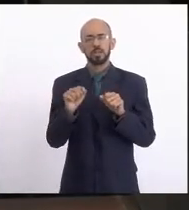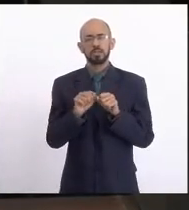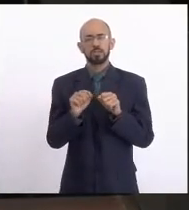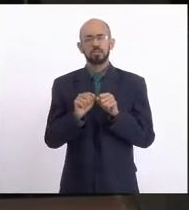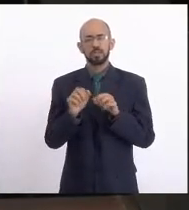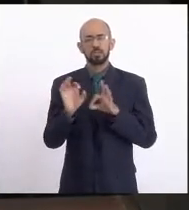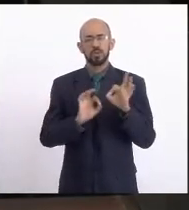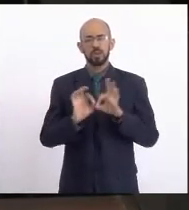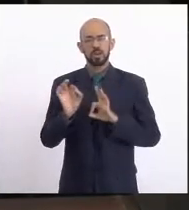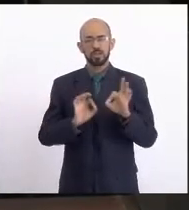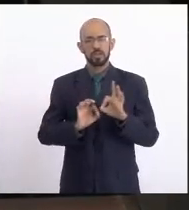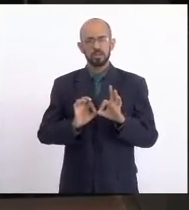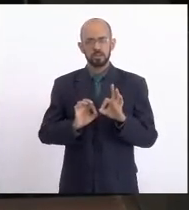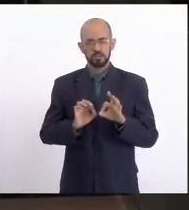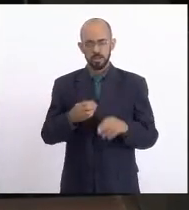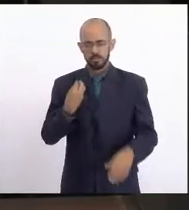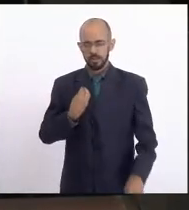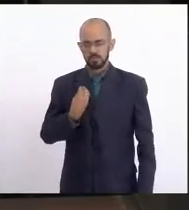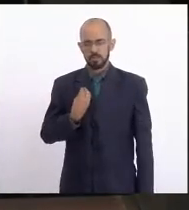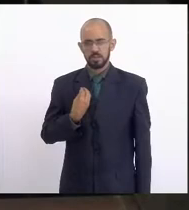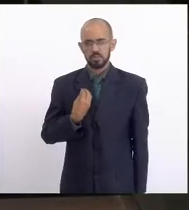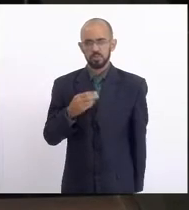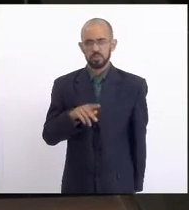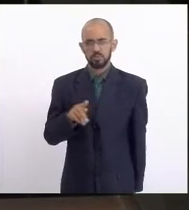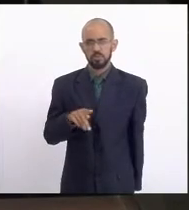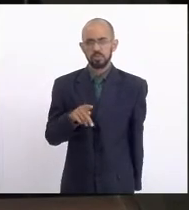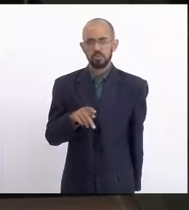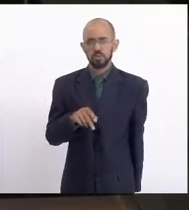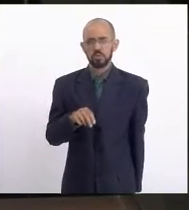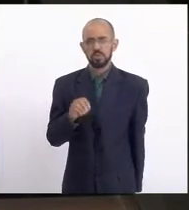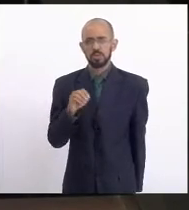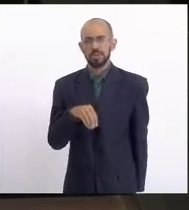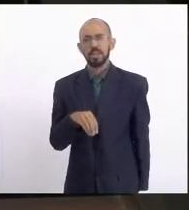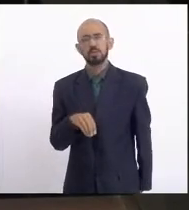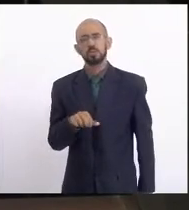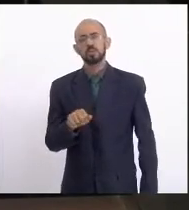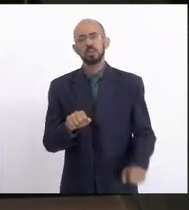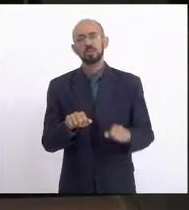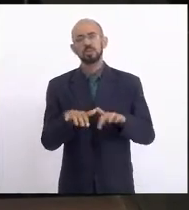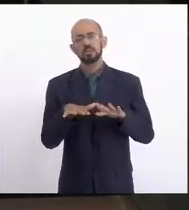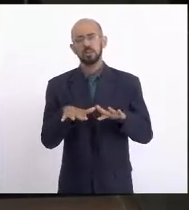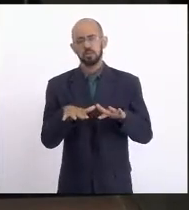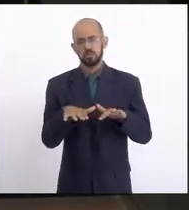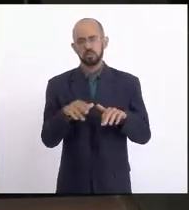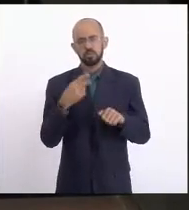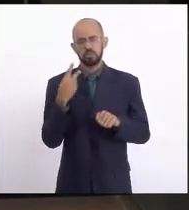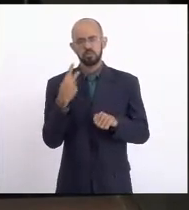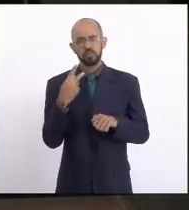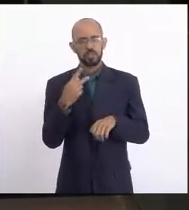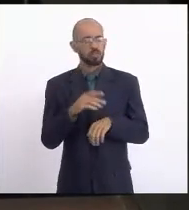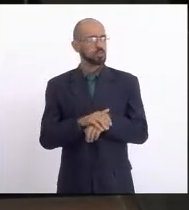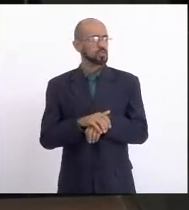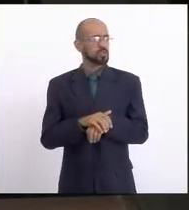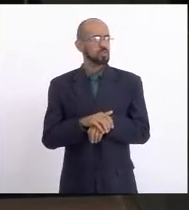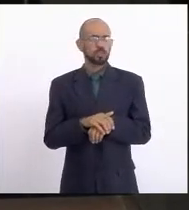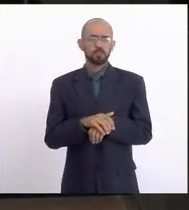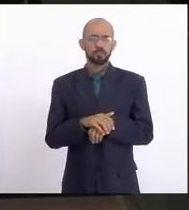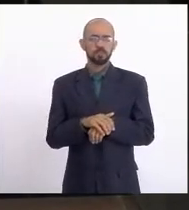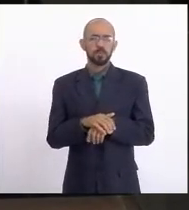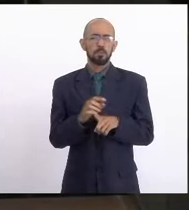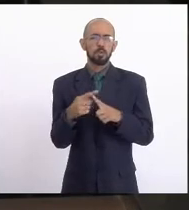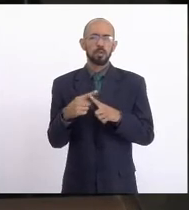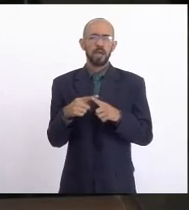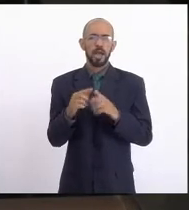participação dos professores e professoras na sessão plenária. Afinal de contas, deputado Valdo Ceasa, os parlamentos, as